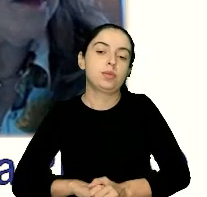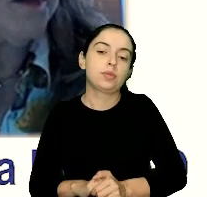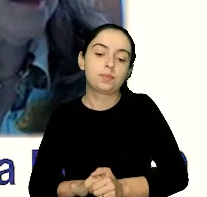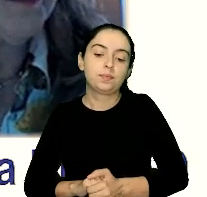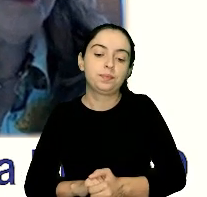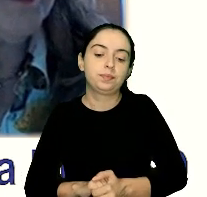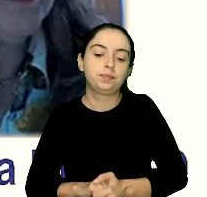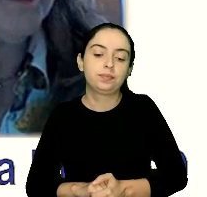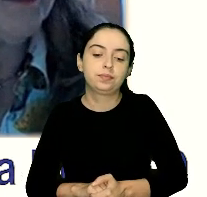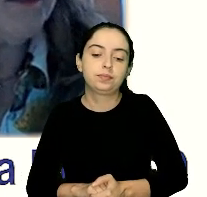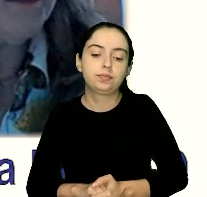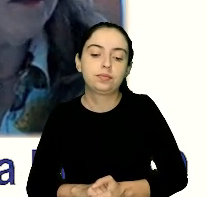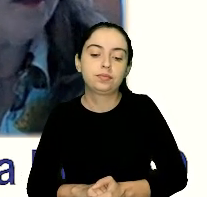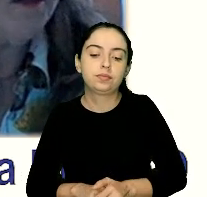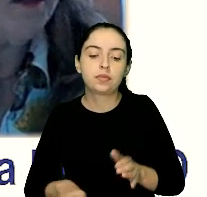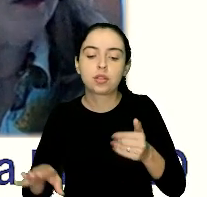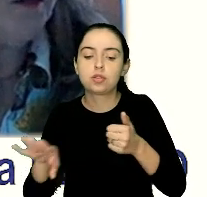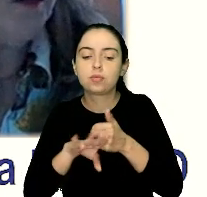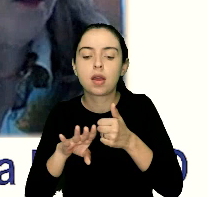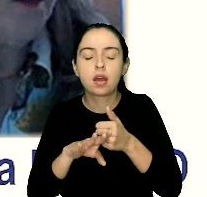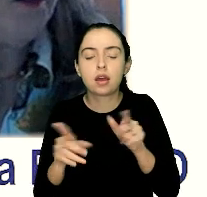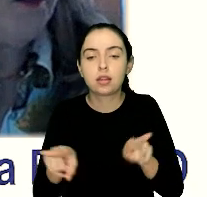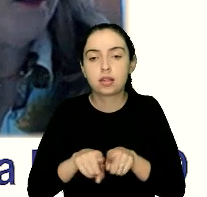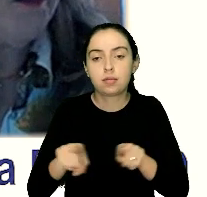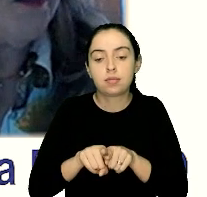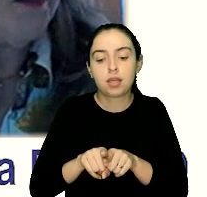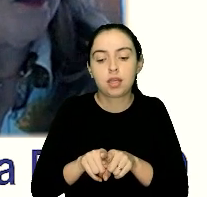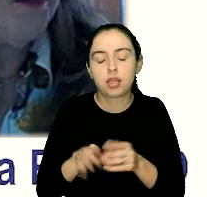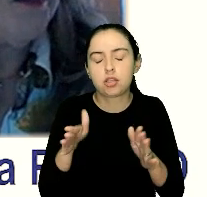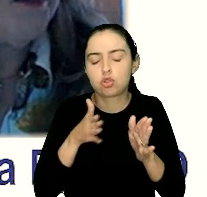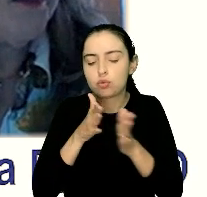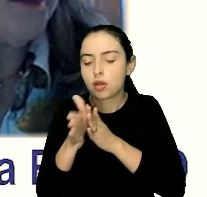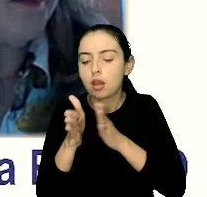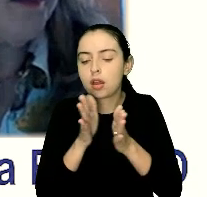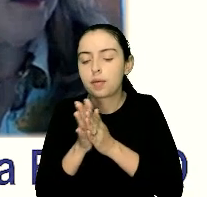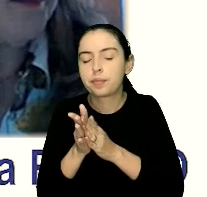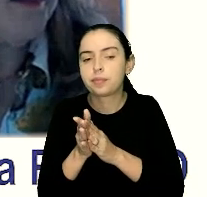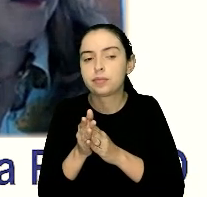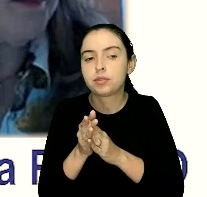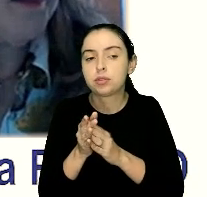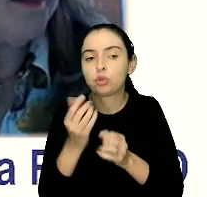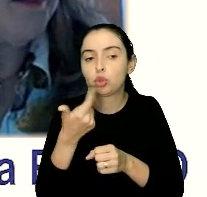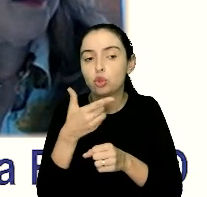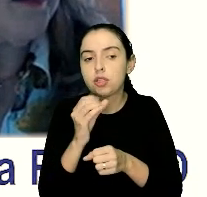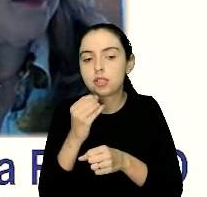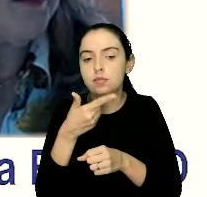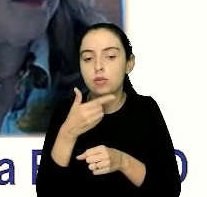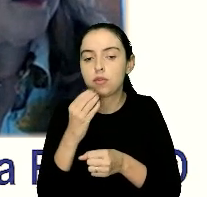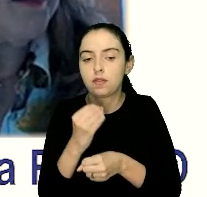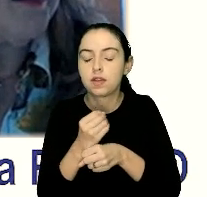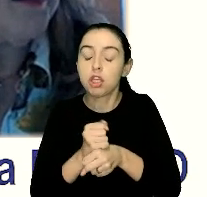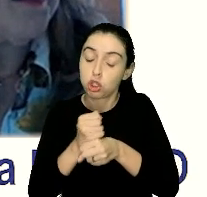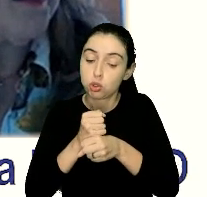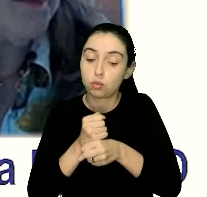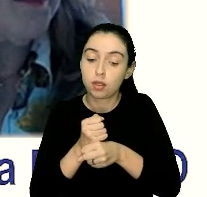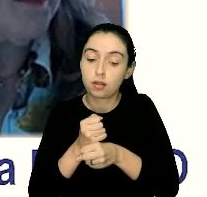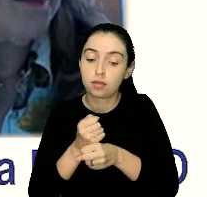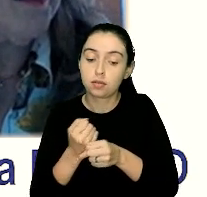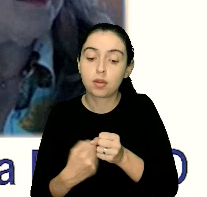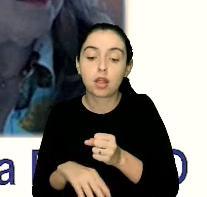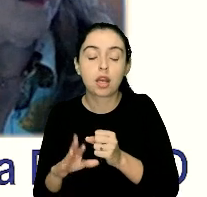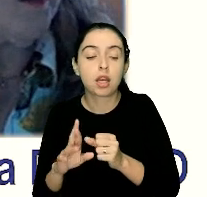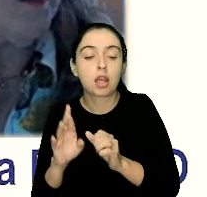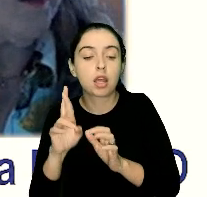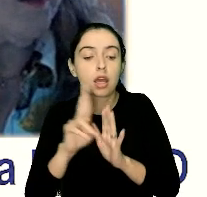caminho também, a gente, ainda em 2020, a gente tem a resolução